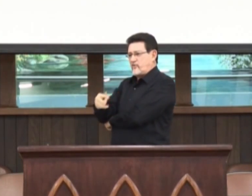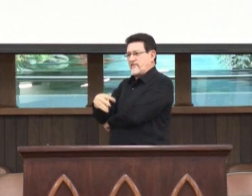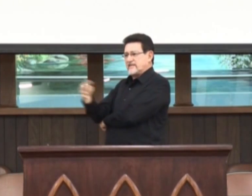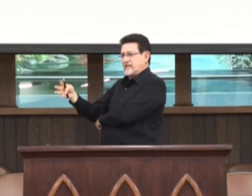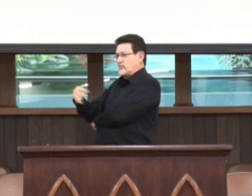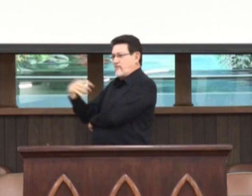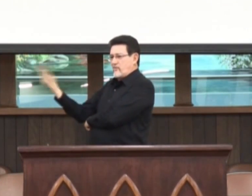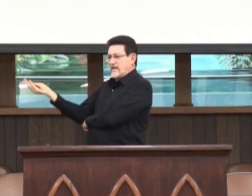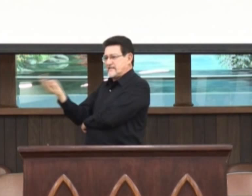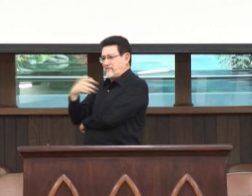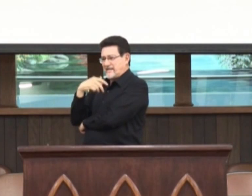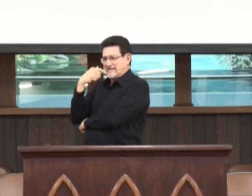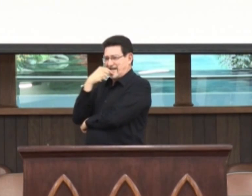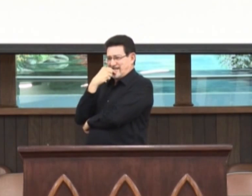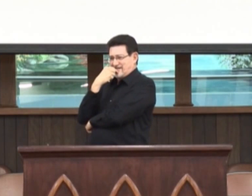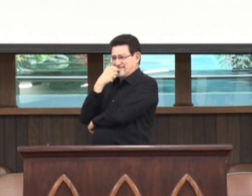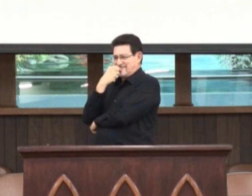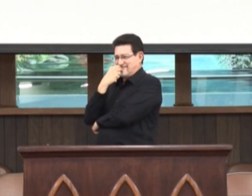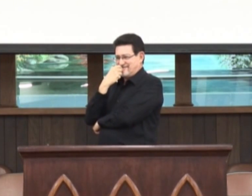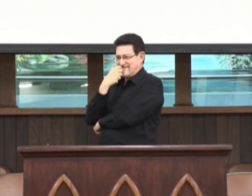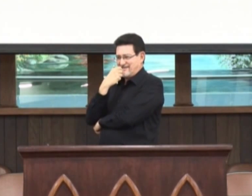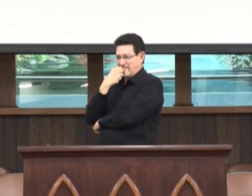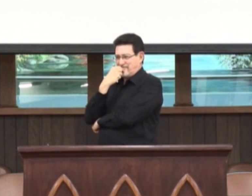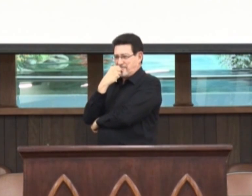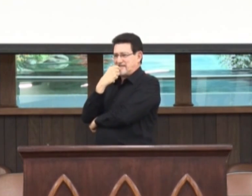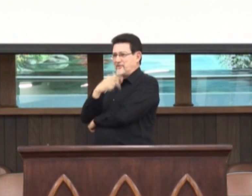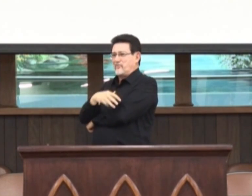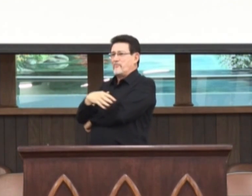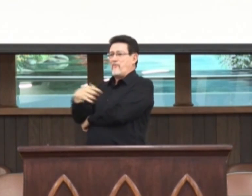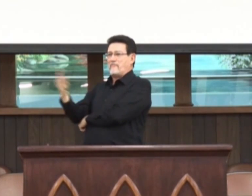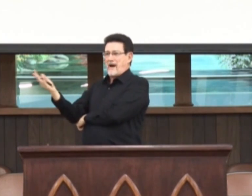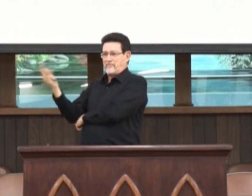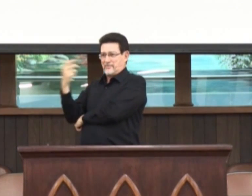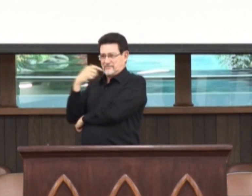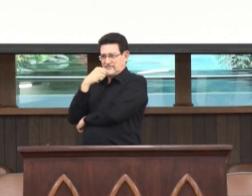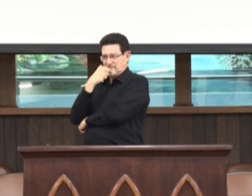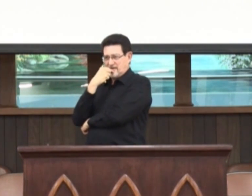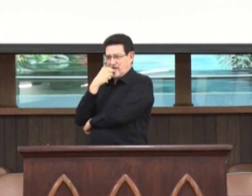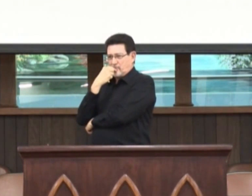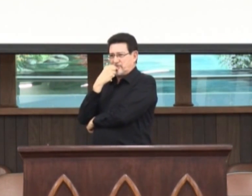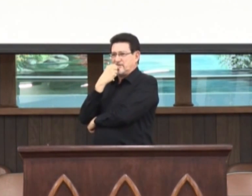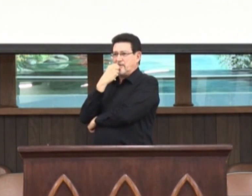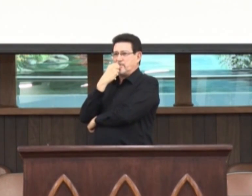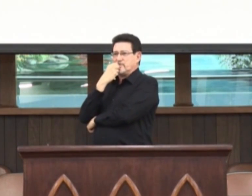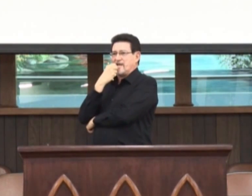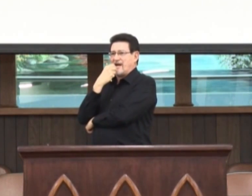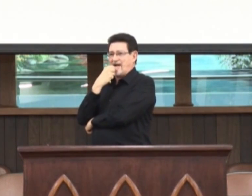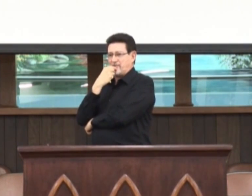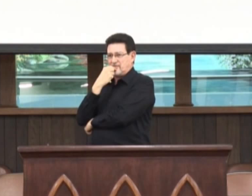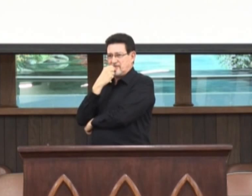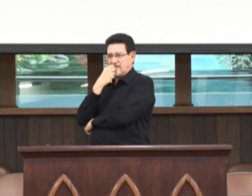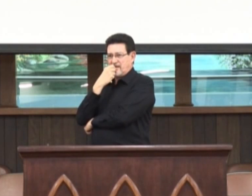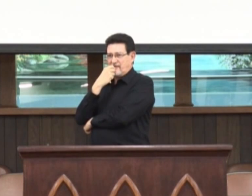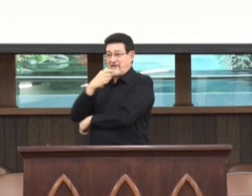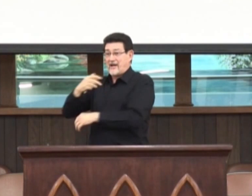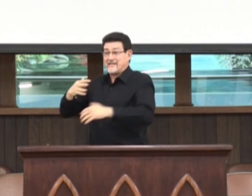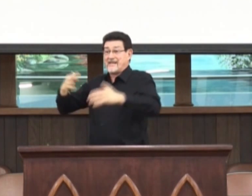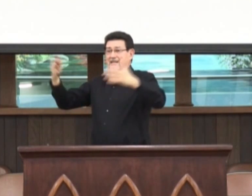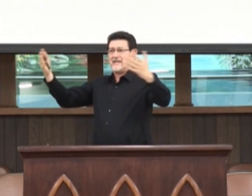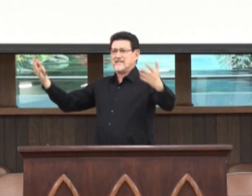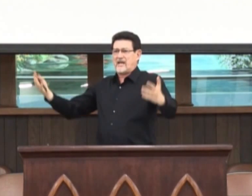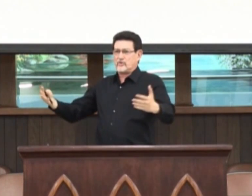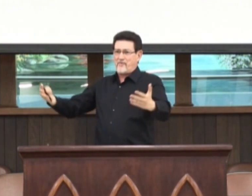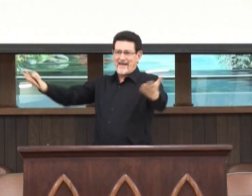Jesus estava conversando com uma mulher samaritana, batendo um bom papo. Os discípulos chegaram,